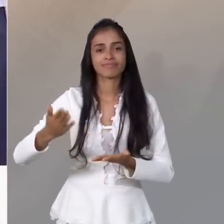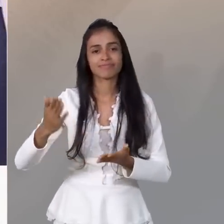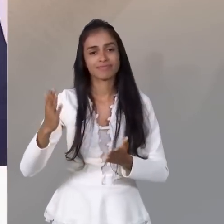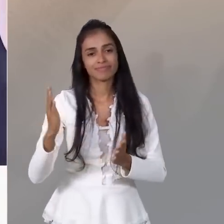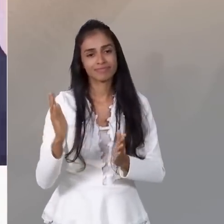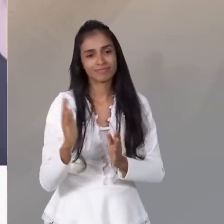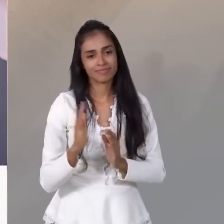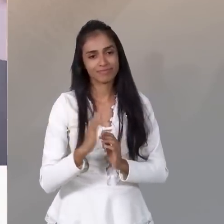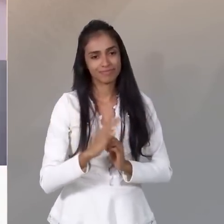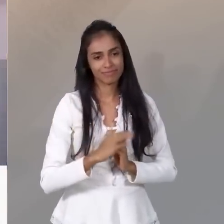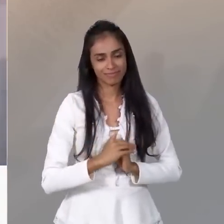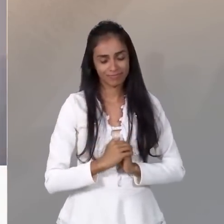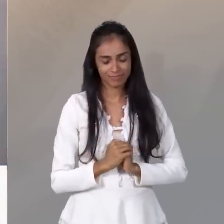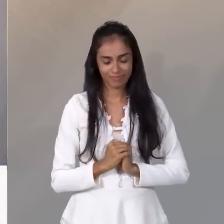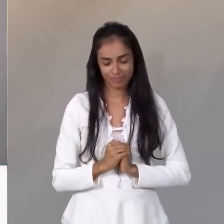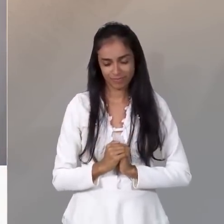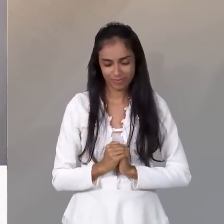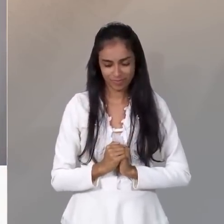resgatar.